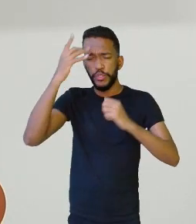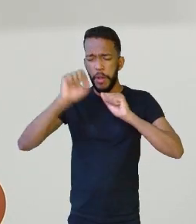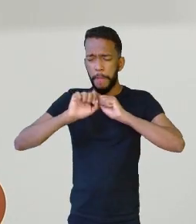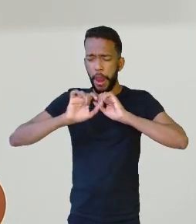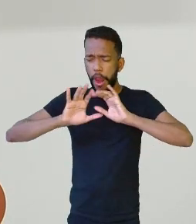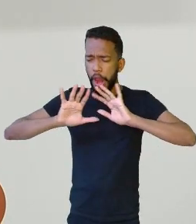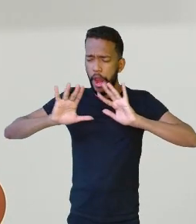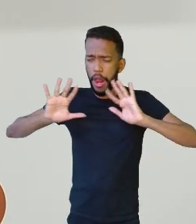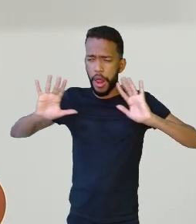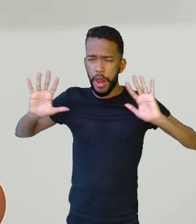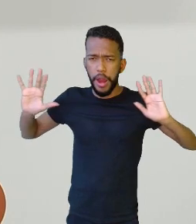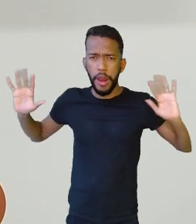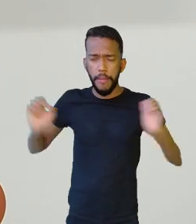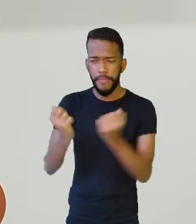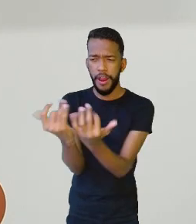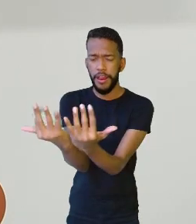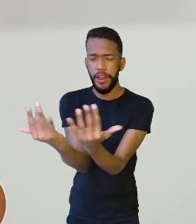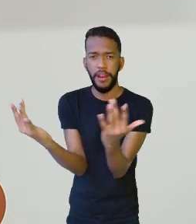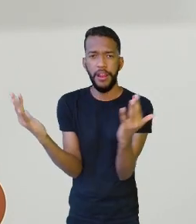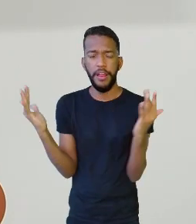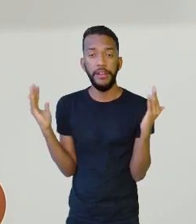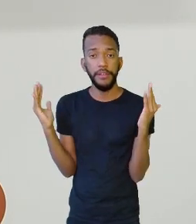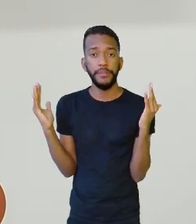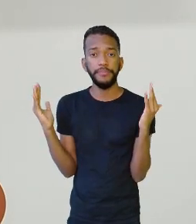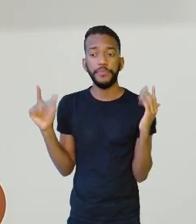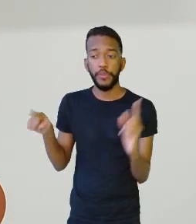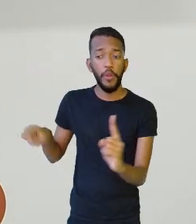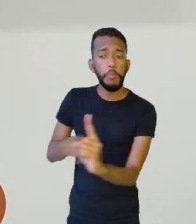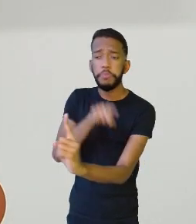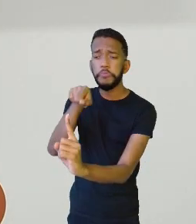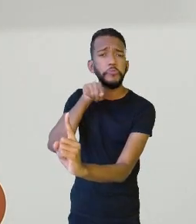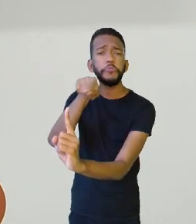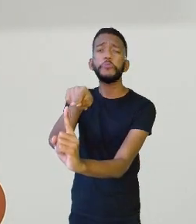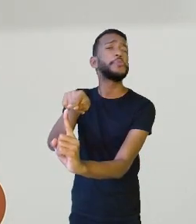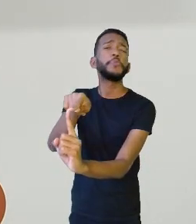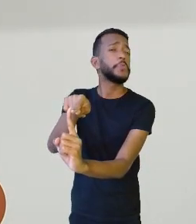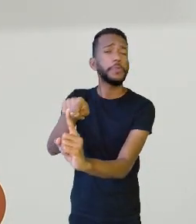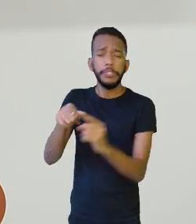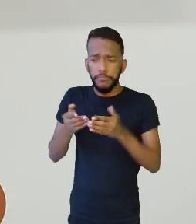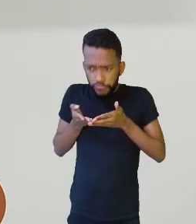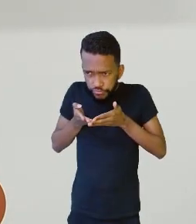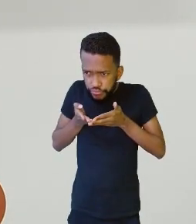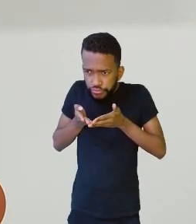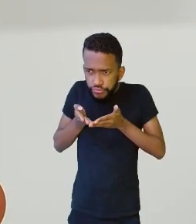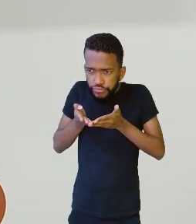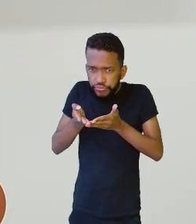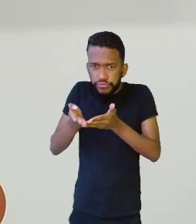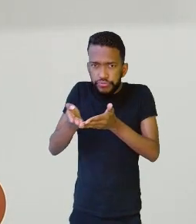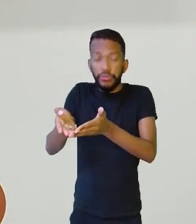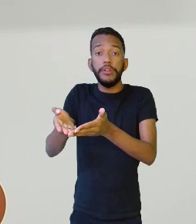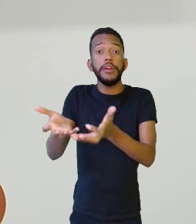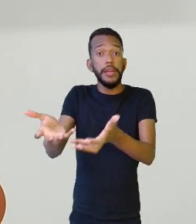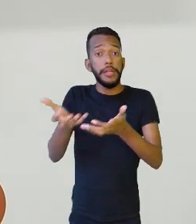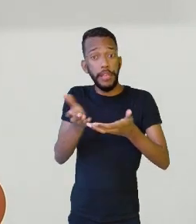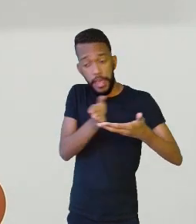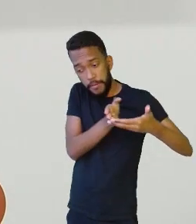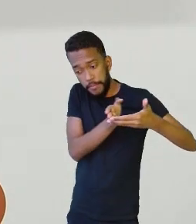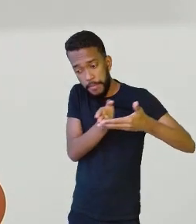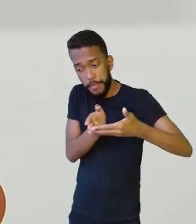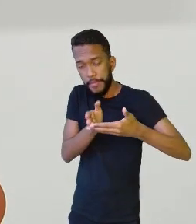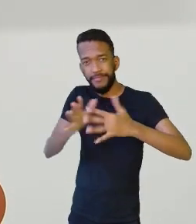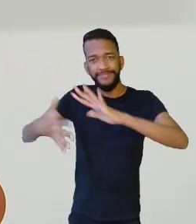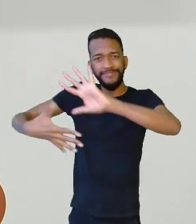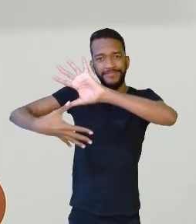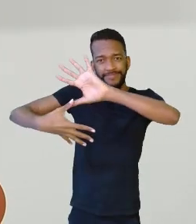é. Então, qual era o objetivo desses portugueses? Eles queriam explorar o nosso continente, né,